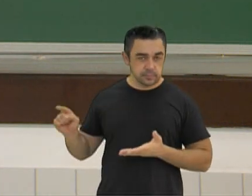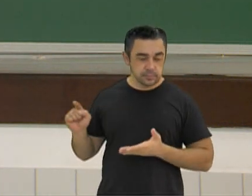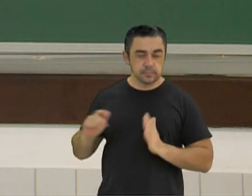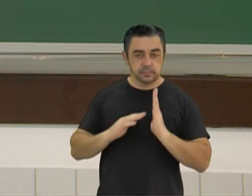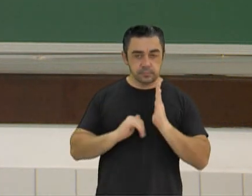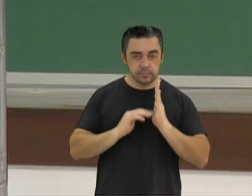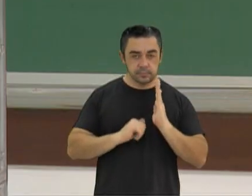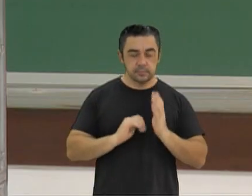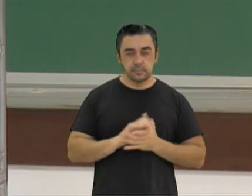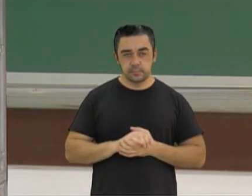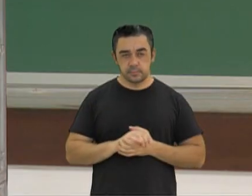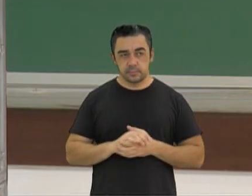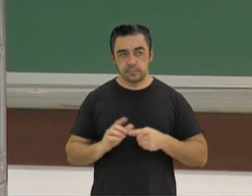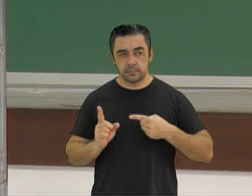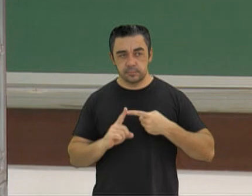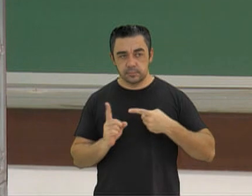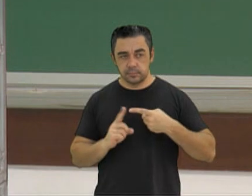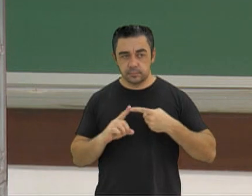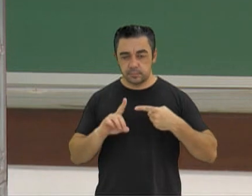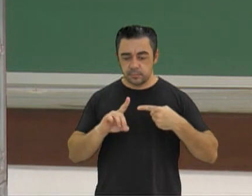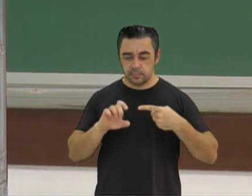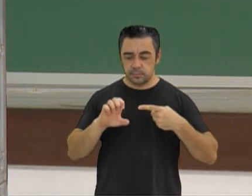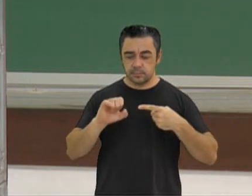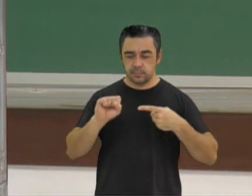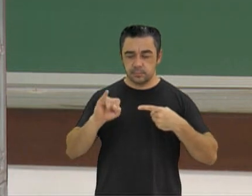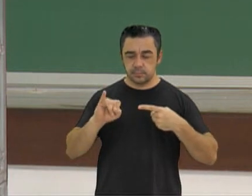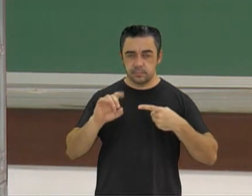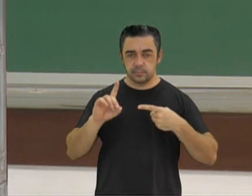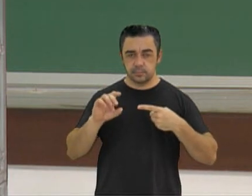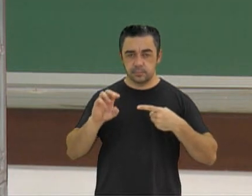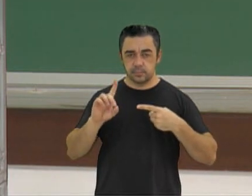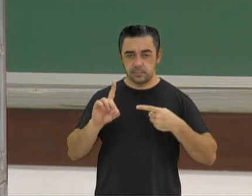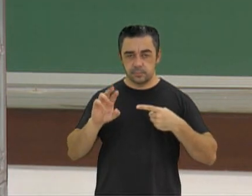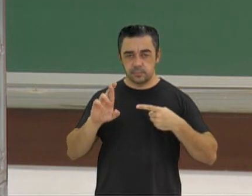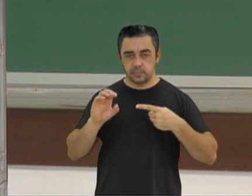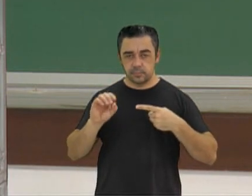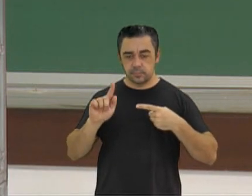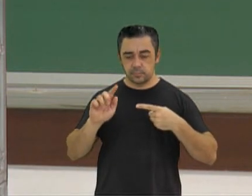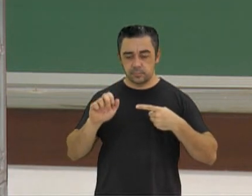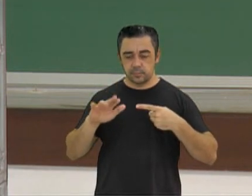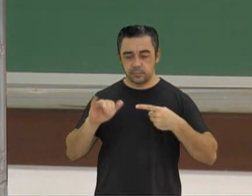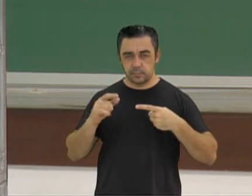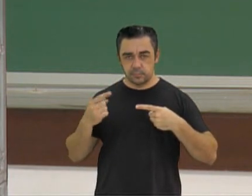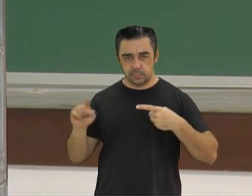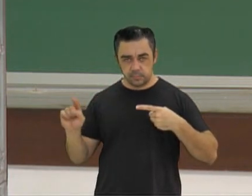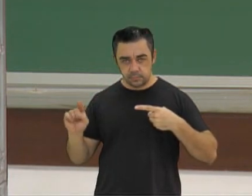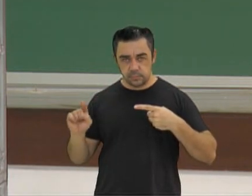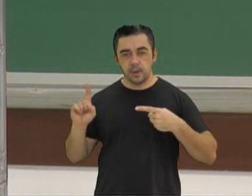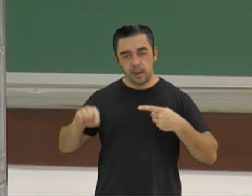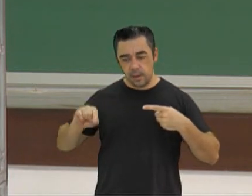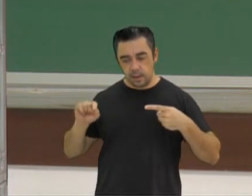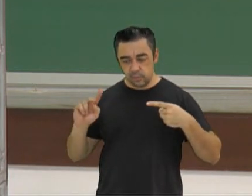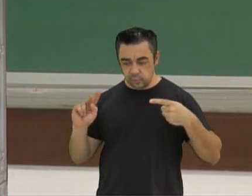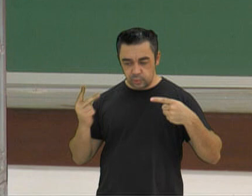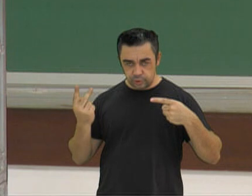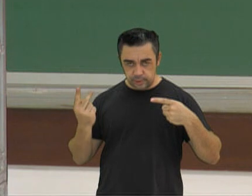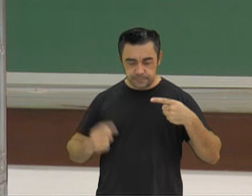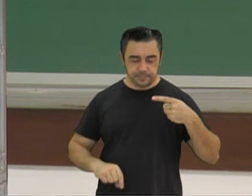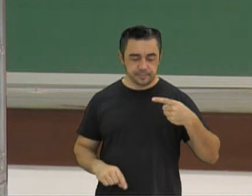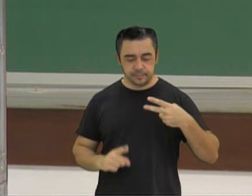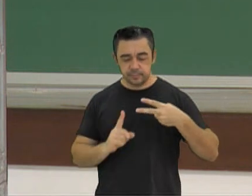eliminação. A desidrogenação, certo? Que envolve o hidrogênio.